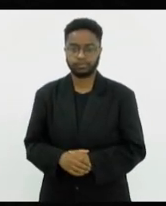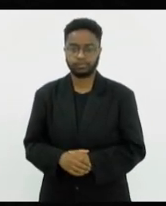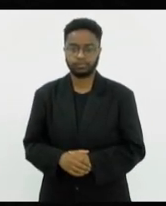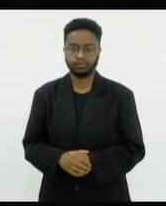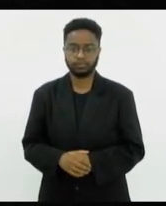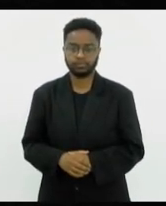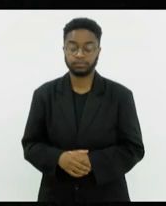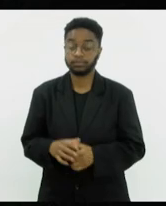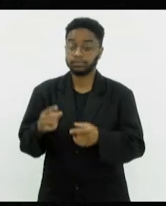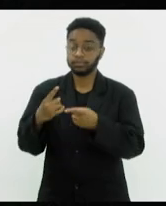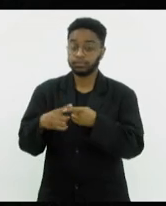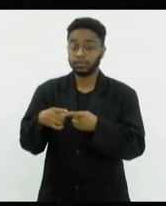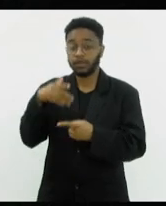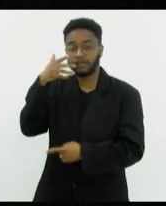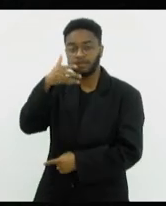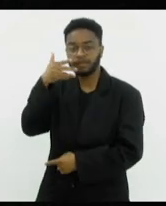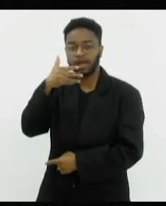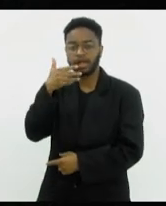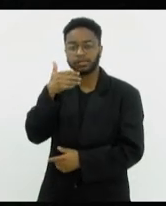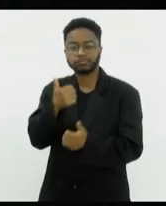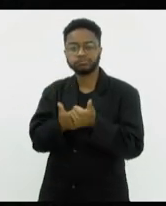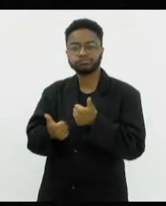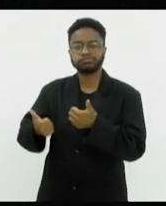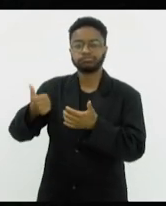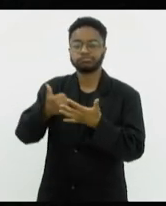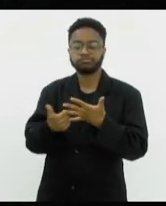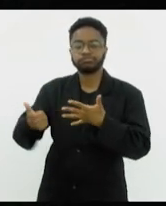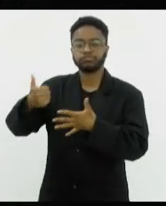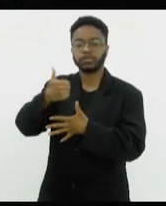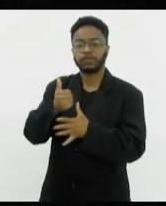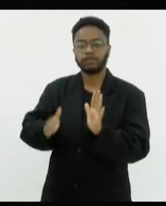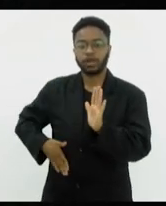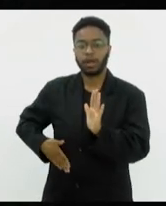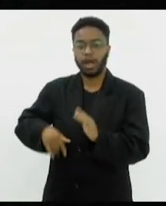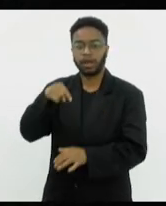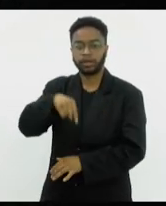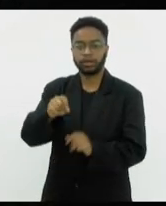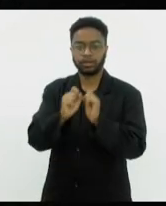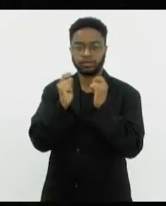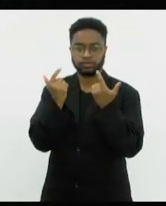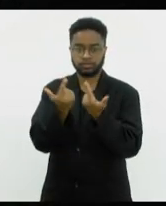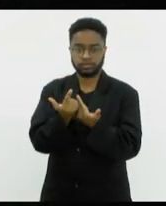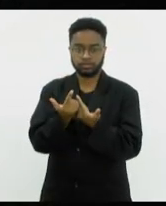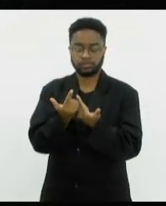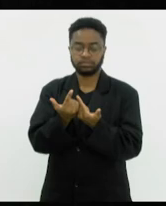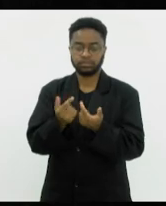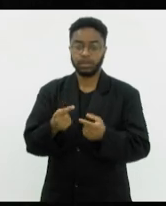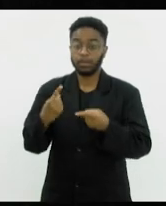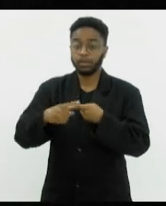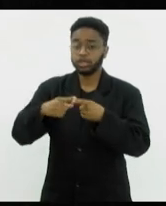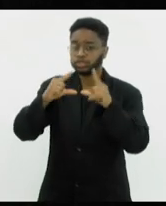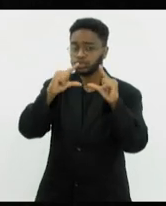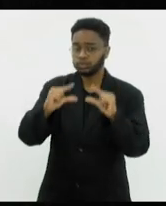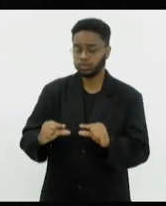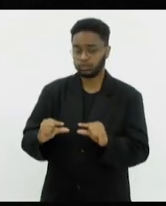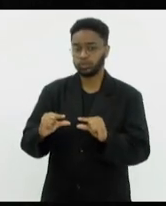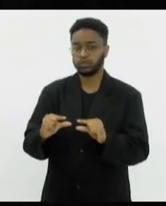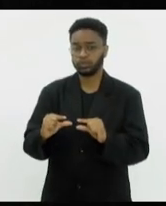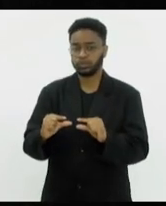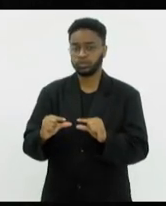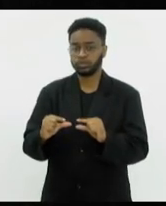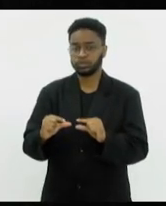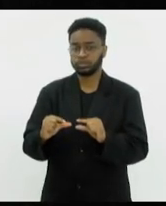Uma fala para prestigiar vagabundo, dentro desta casa. A pequena diminui a